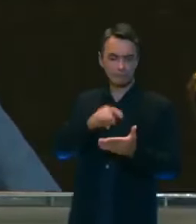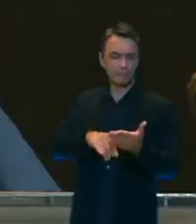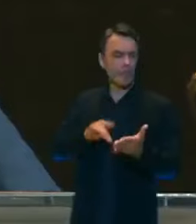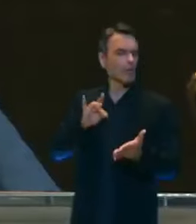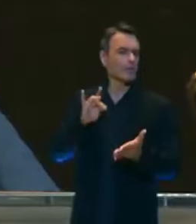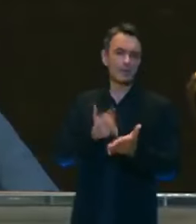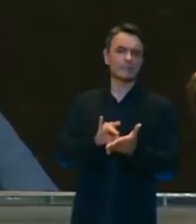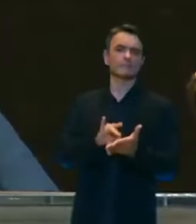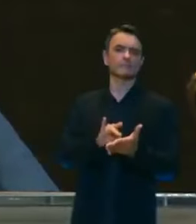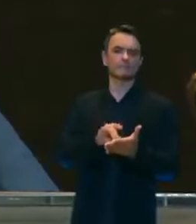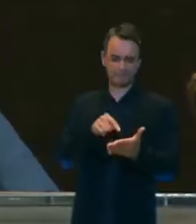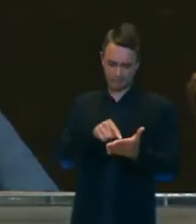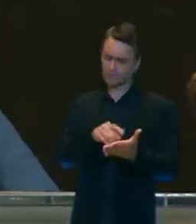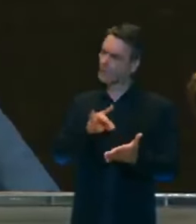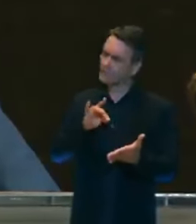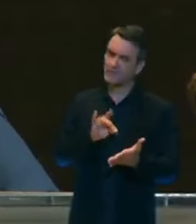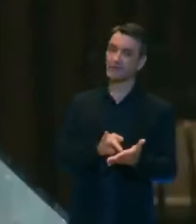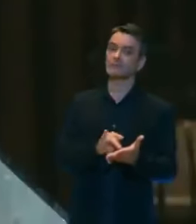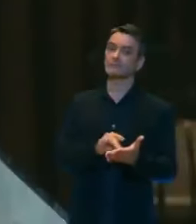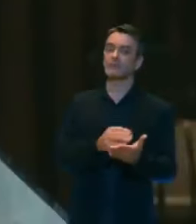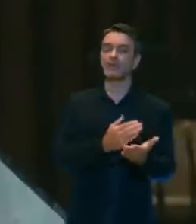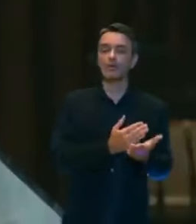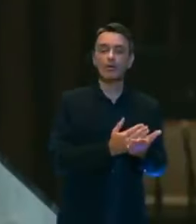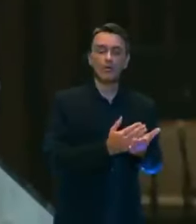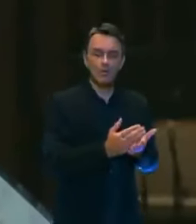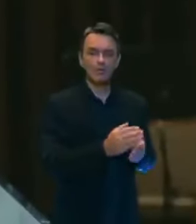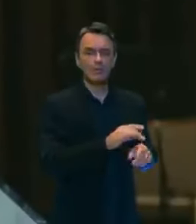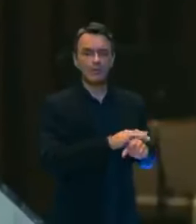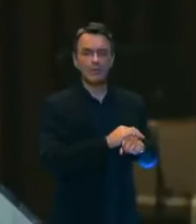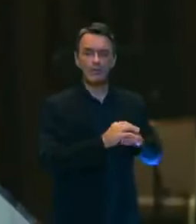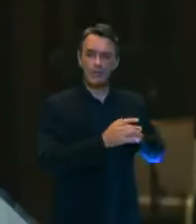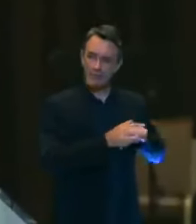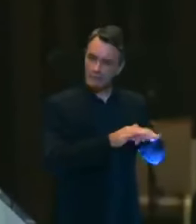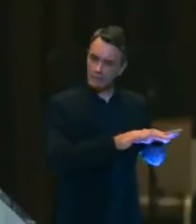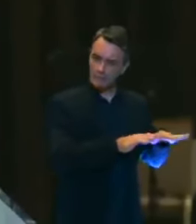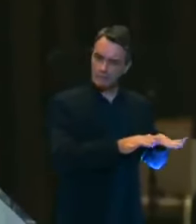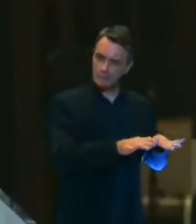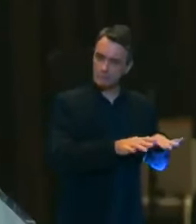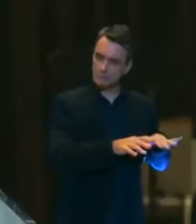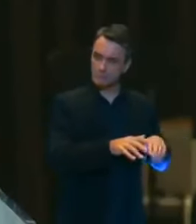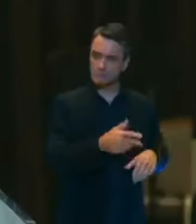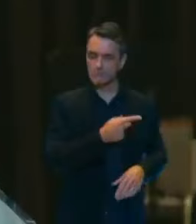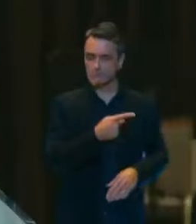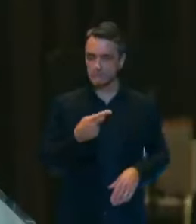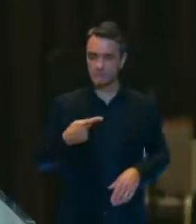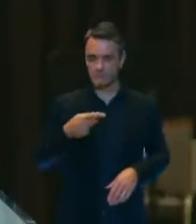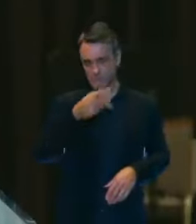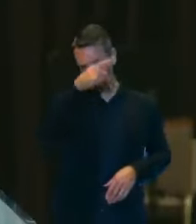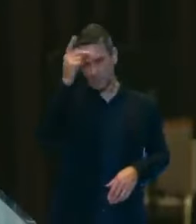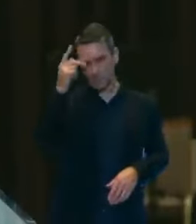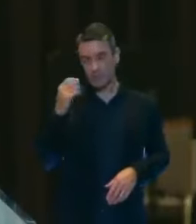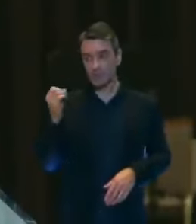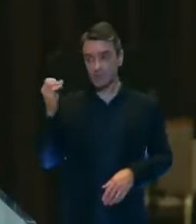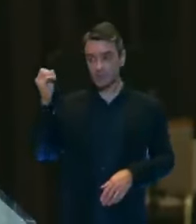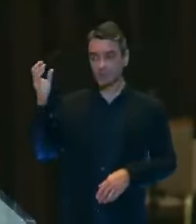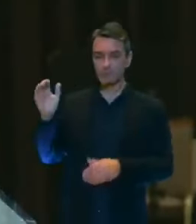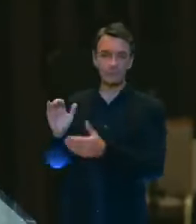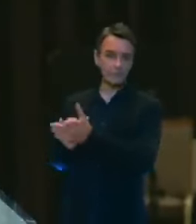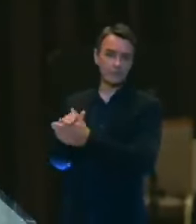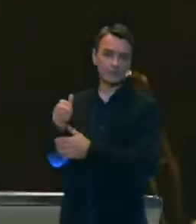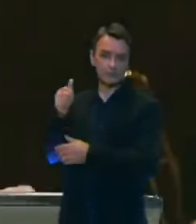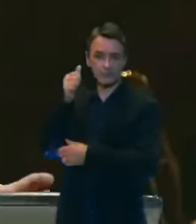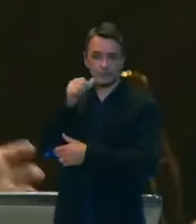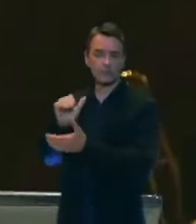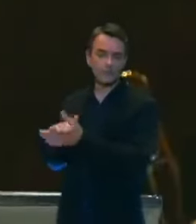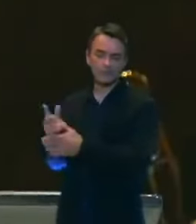lembro, no começo da pandemia, meu pai tinha viajado com a mãe para fazerem um tratamento